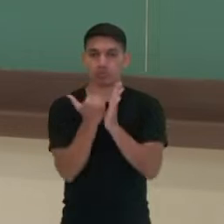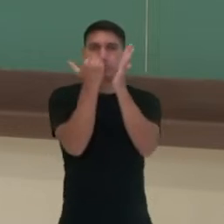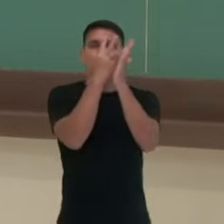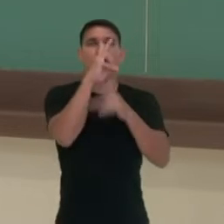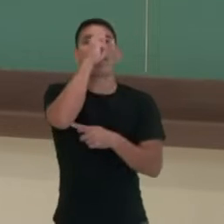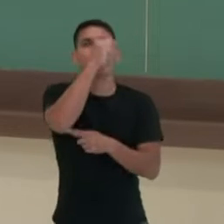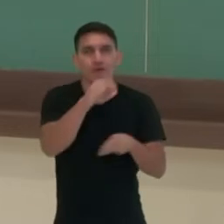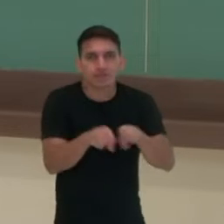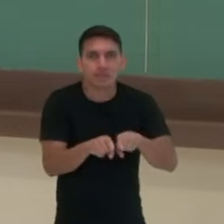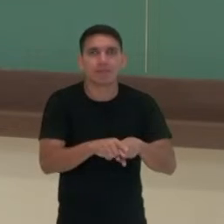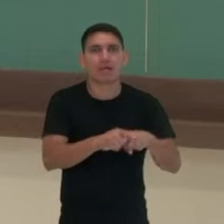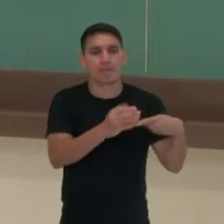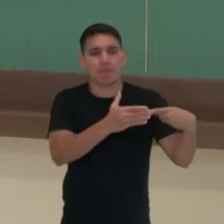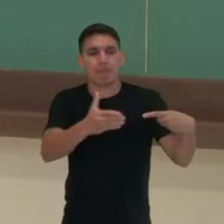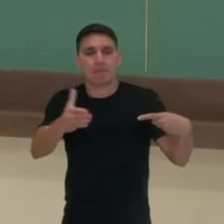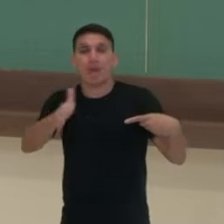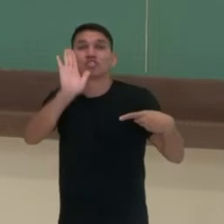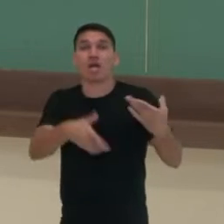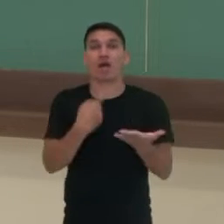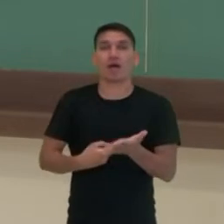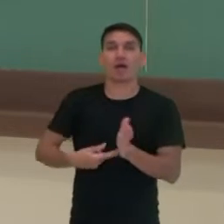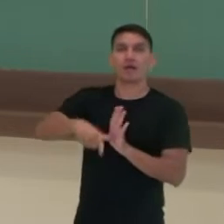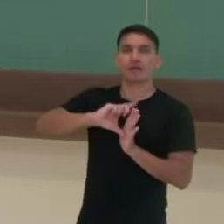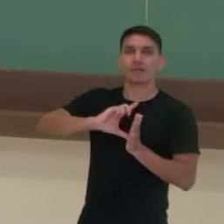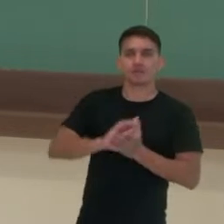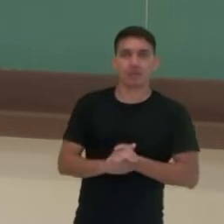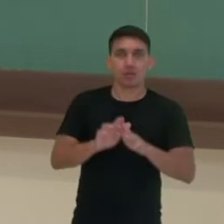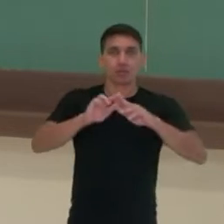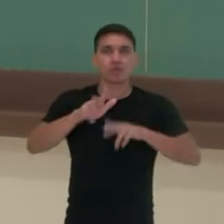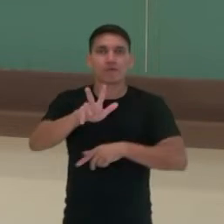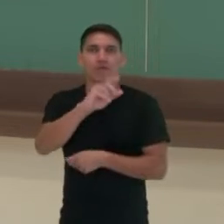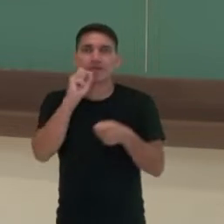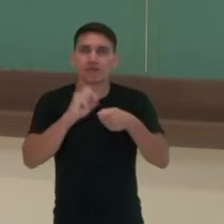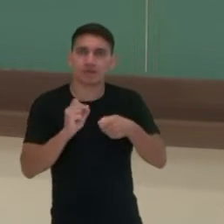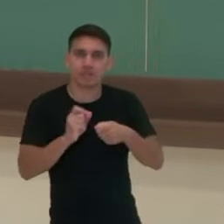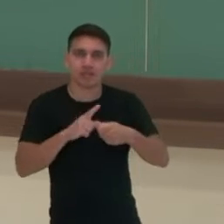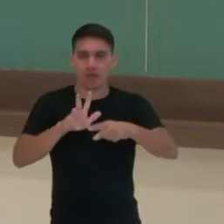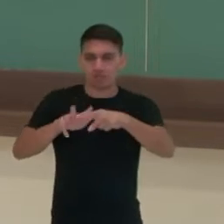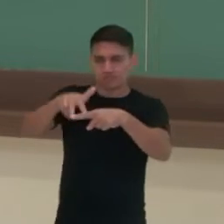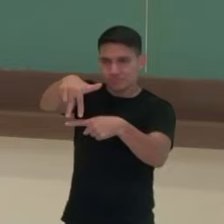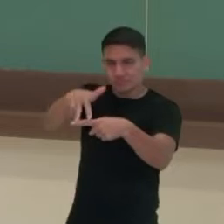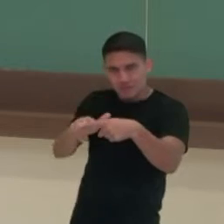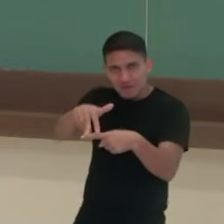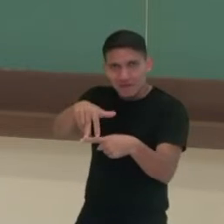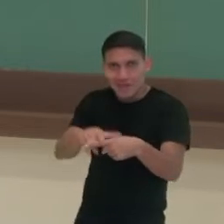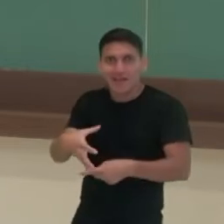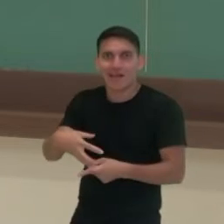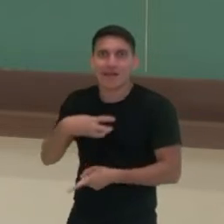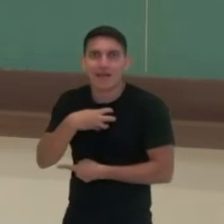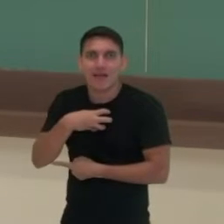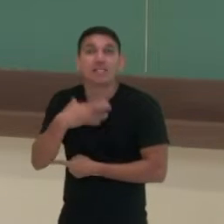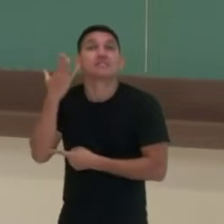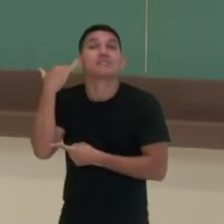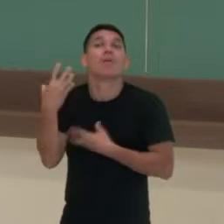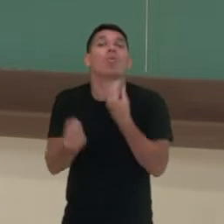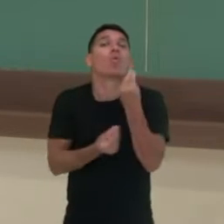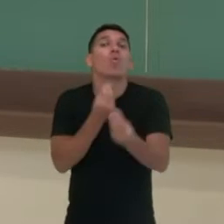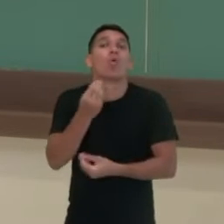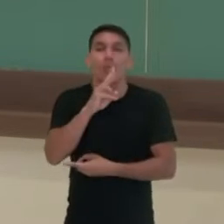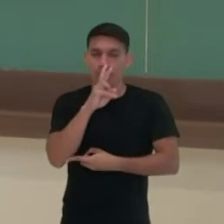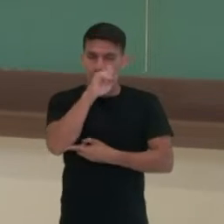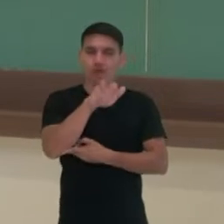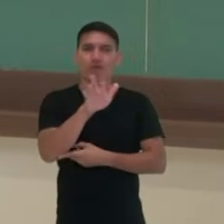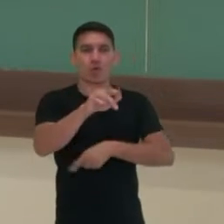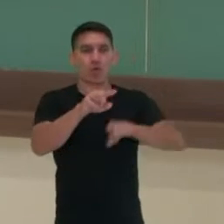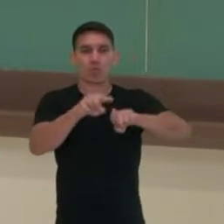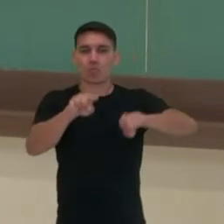definidas. Então, quando você vai fazer essa ginástica de condicionamento, você já sabe, né, qual que é a intensidade e a frequência que você